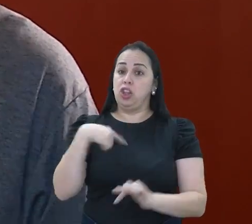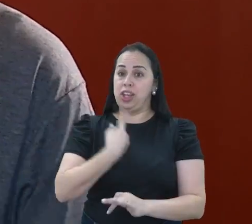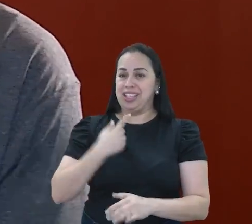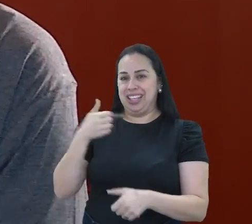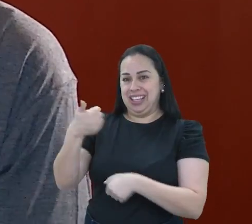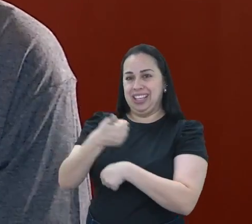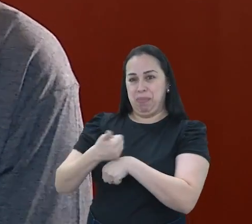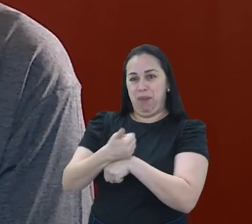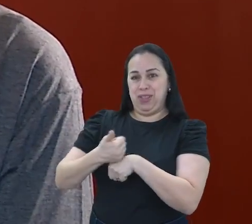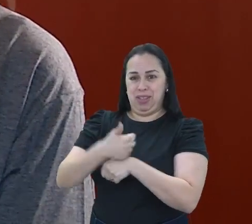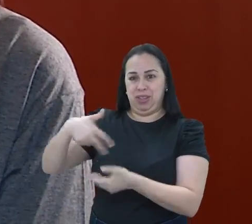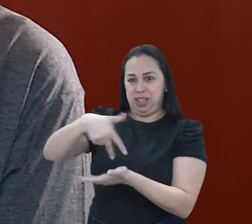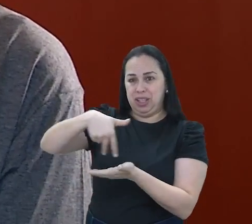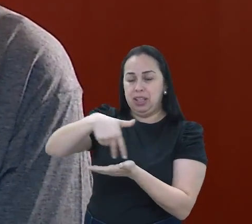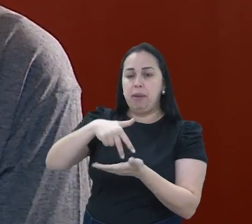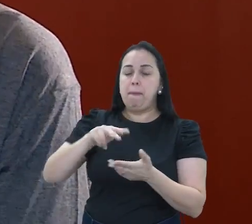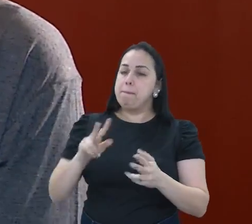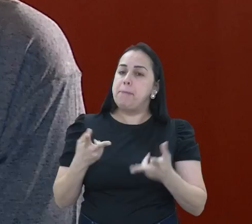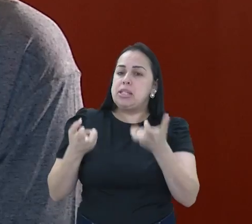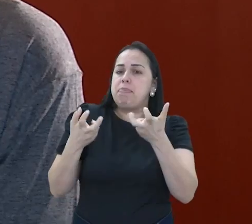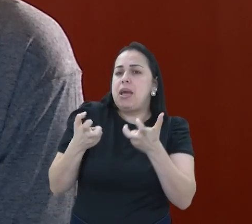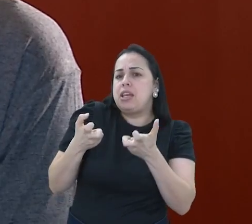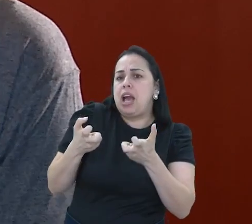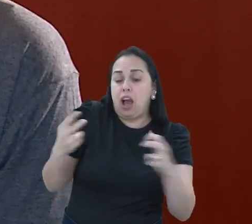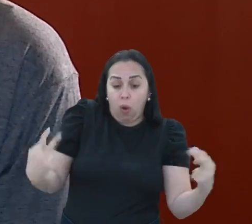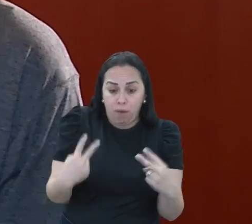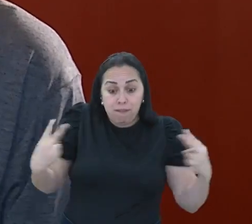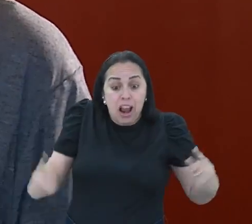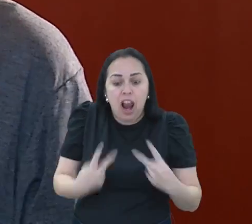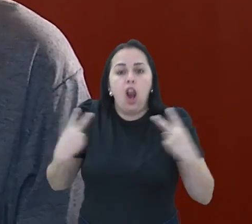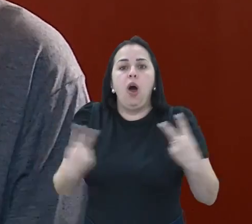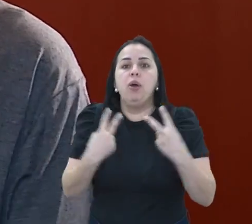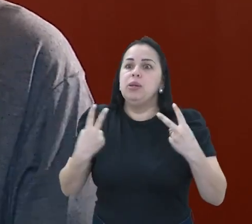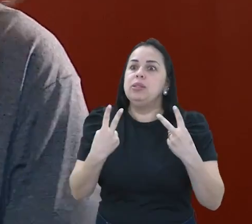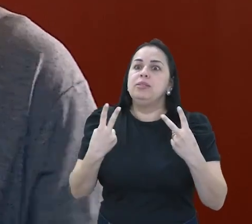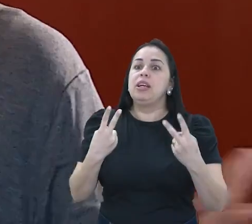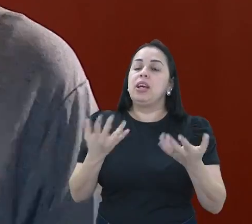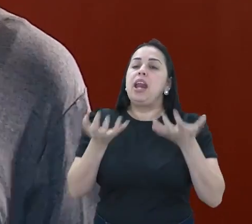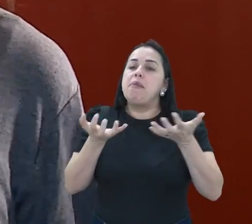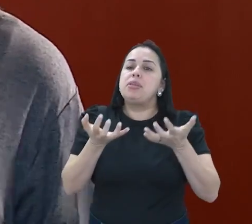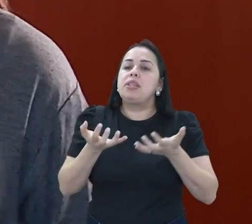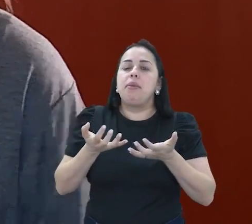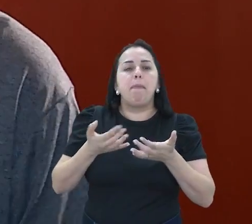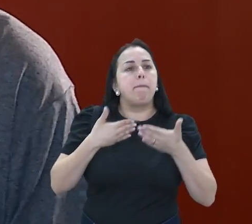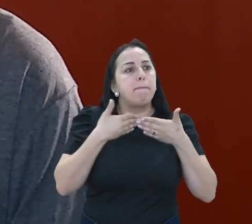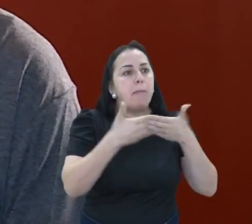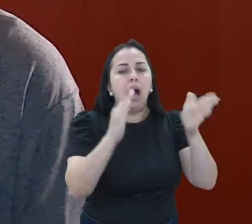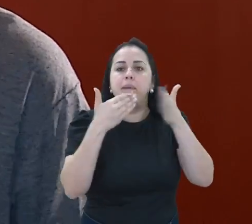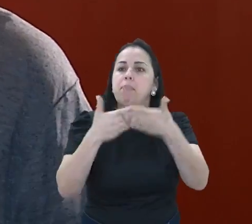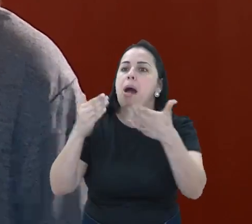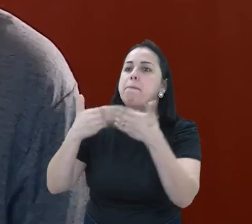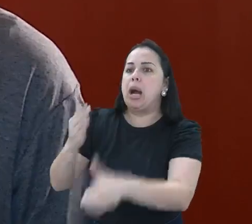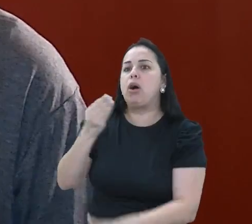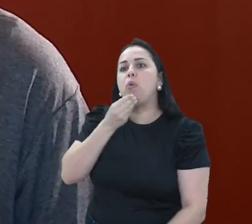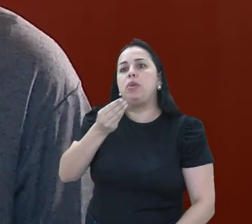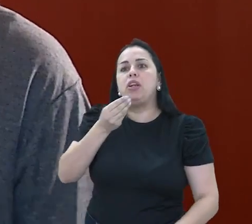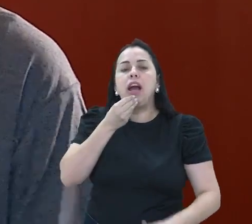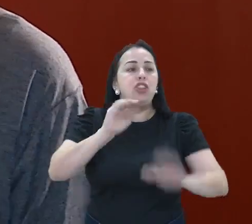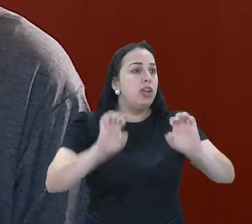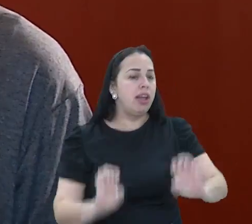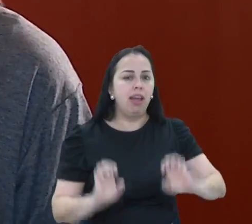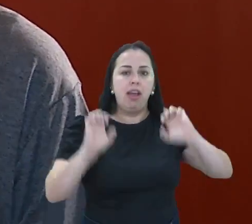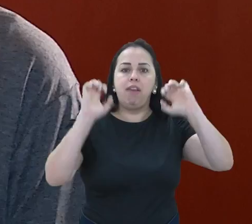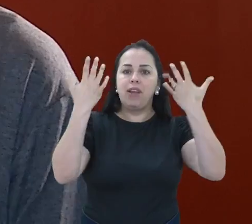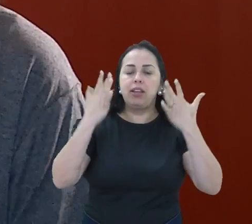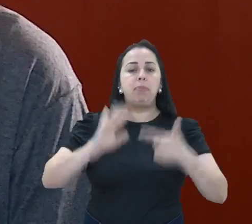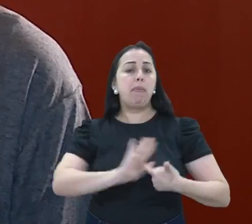com dança, né, ver esse reconhecimento, e a gente quer mais é que mais portas se abram para ter mais espetáculos, mais